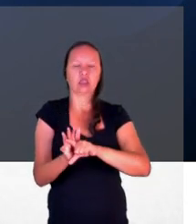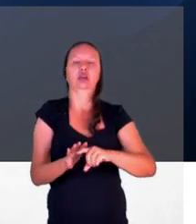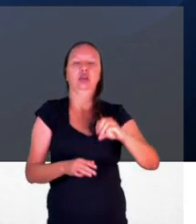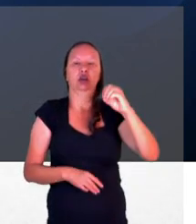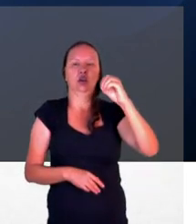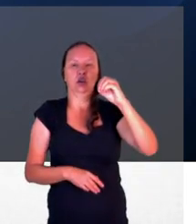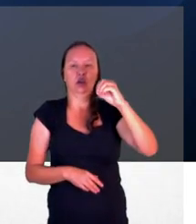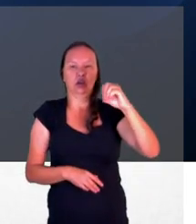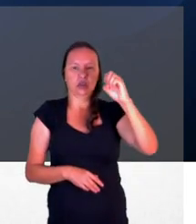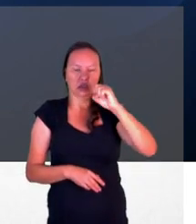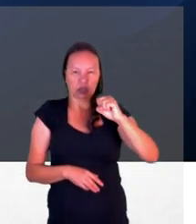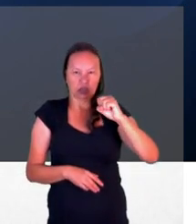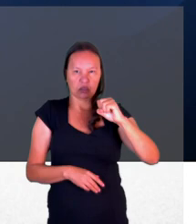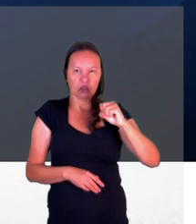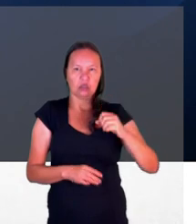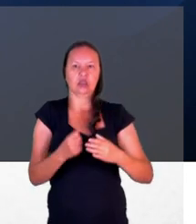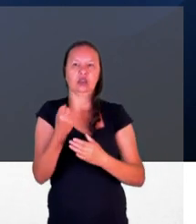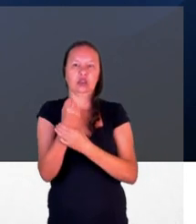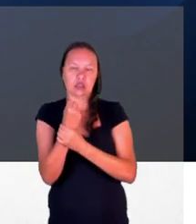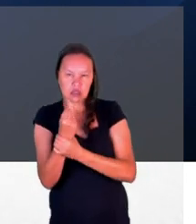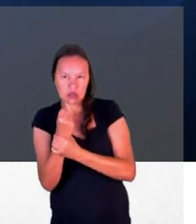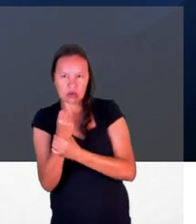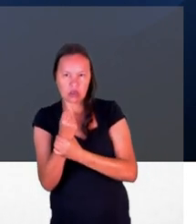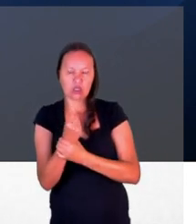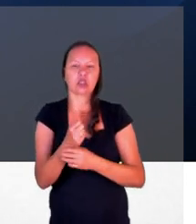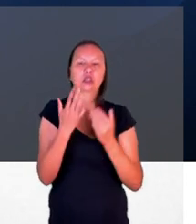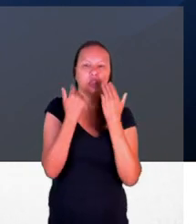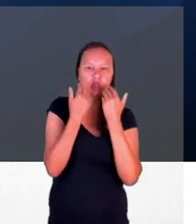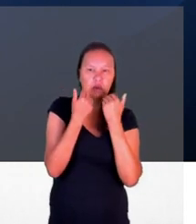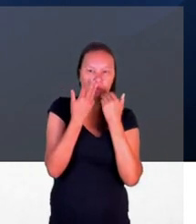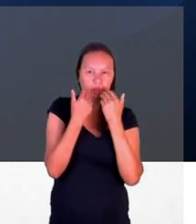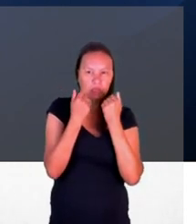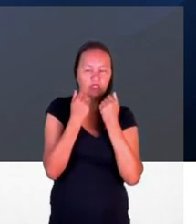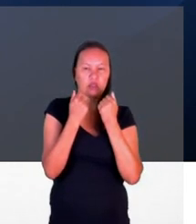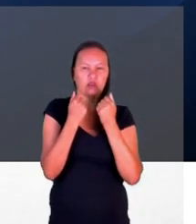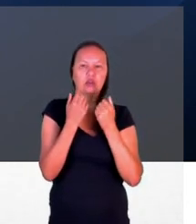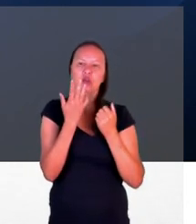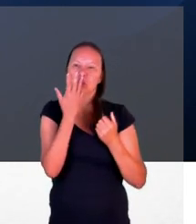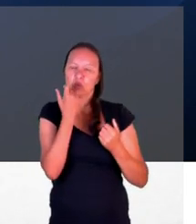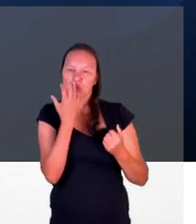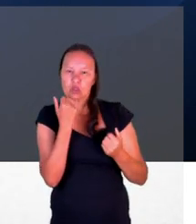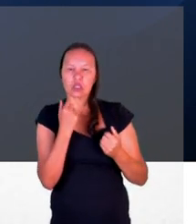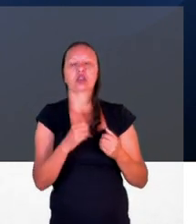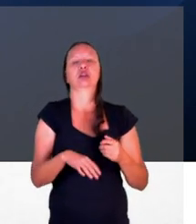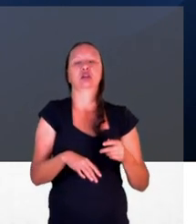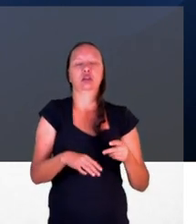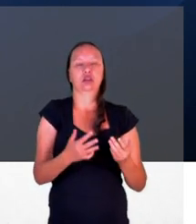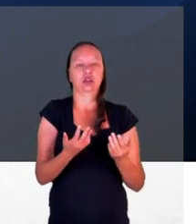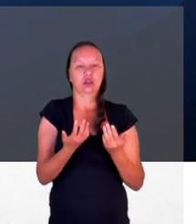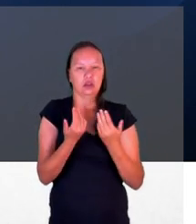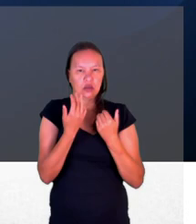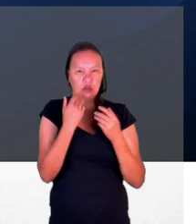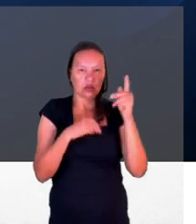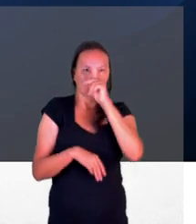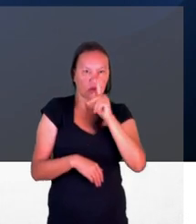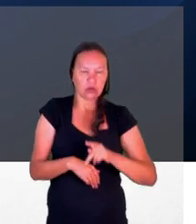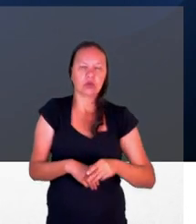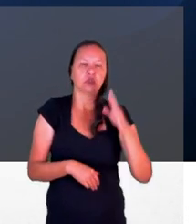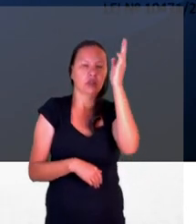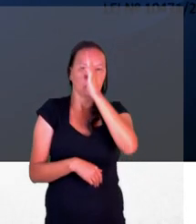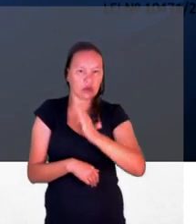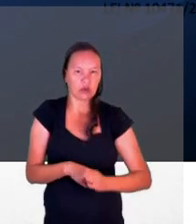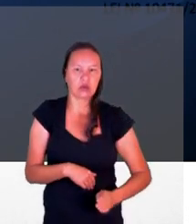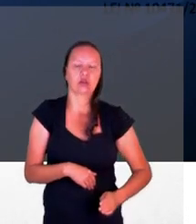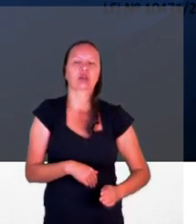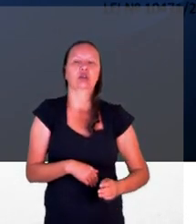nutricional é uma lei Marco do direito humano à Alimentação adequada no Brasil o eca fala em direito à